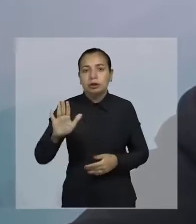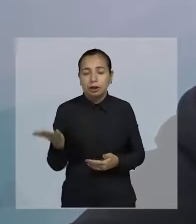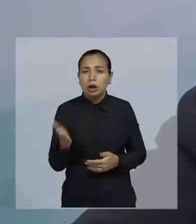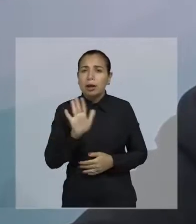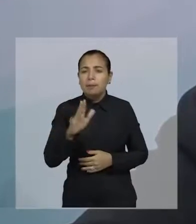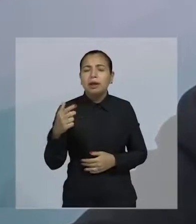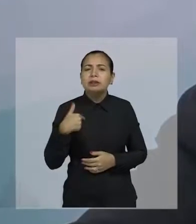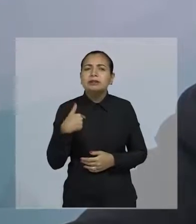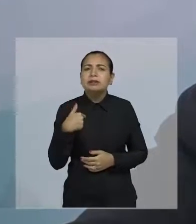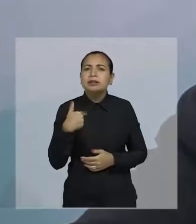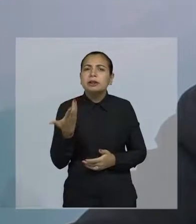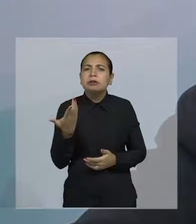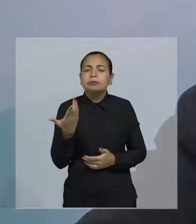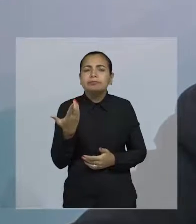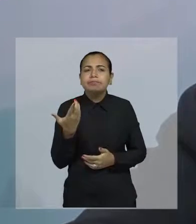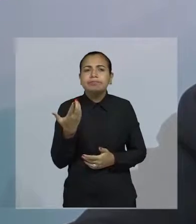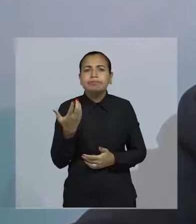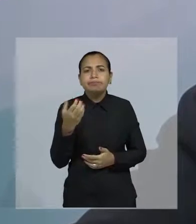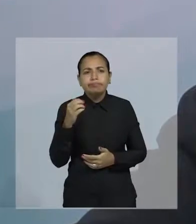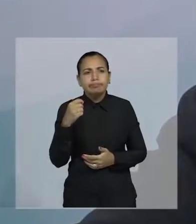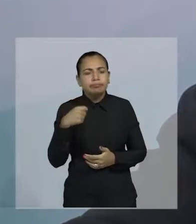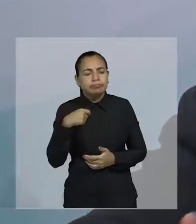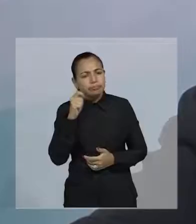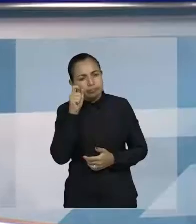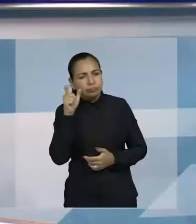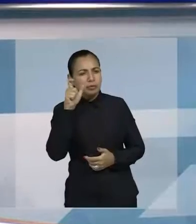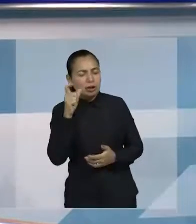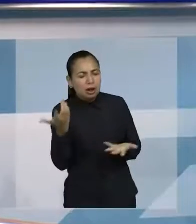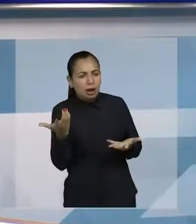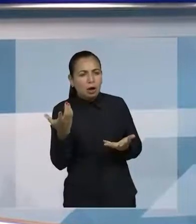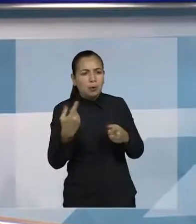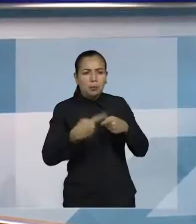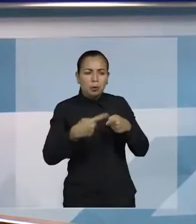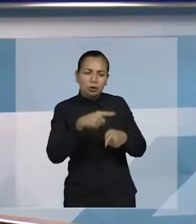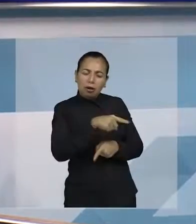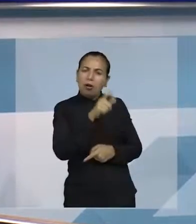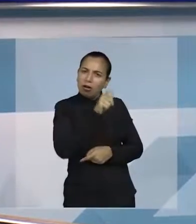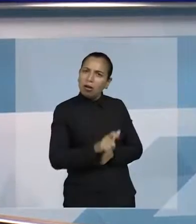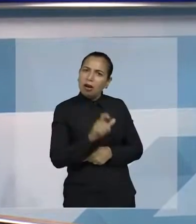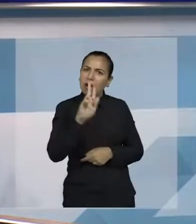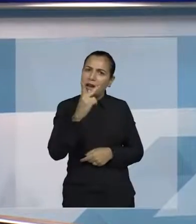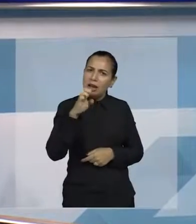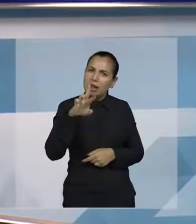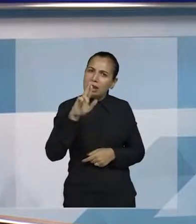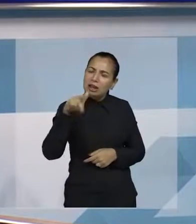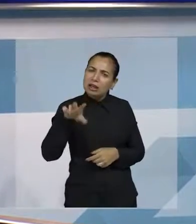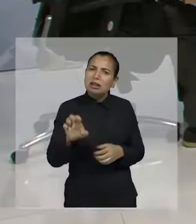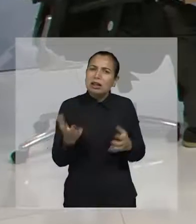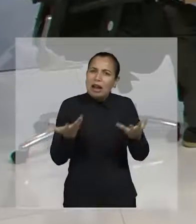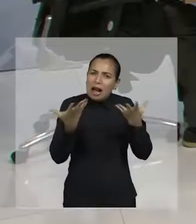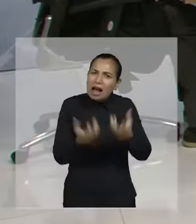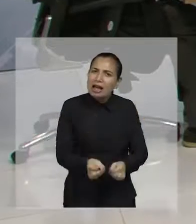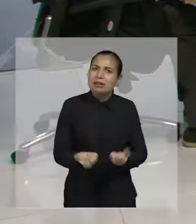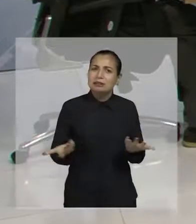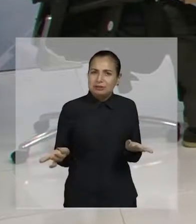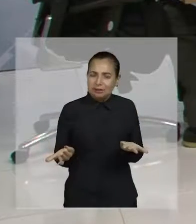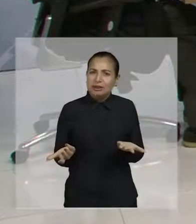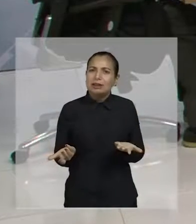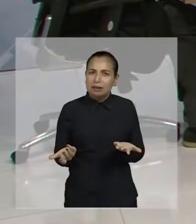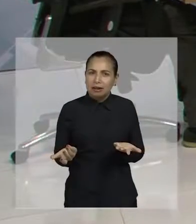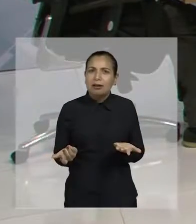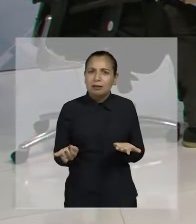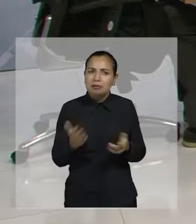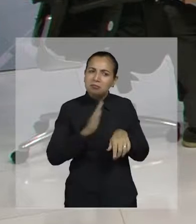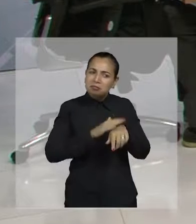uma curiosidade é o Henrique Meirelles aceitar isso. Essa seria a lógica do partido, mas não dele. Exatamente.